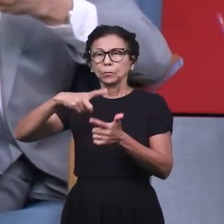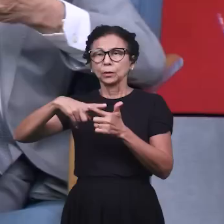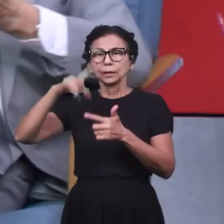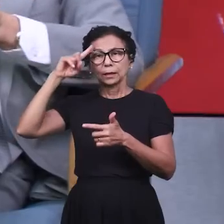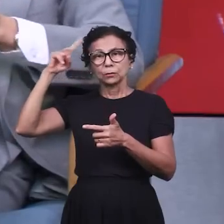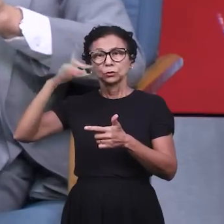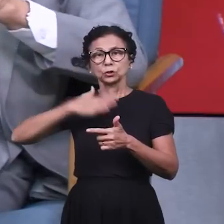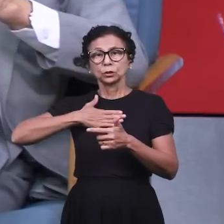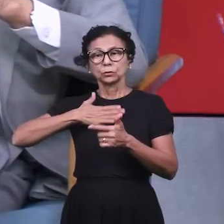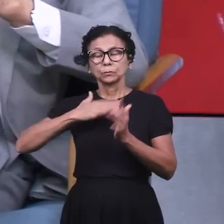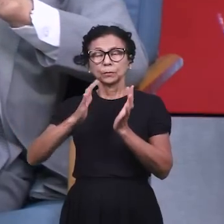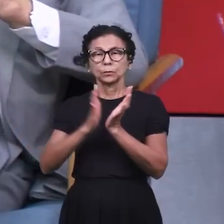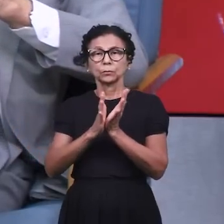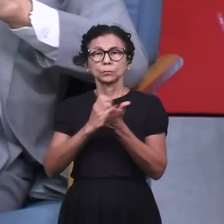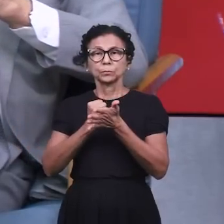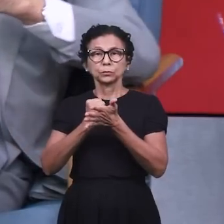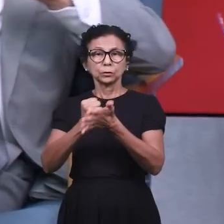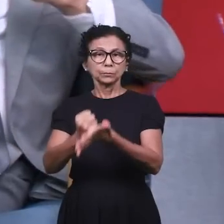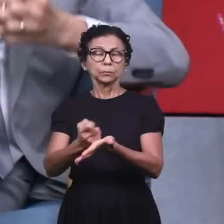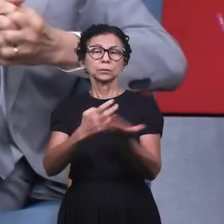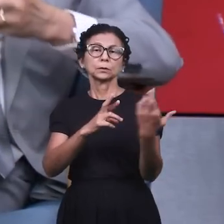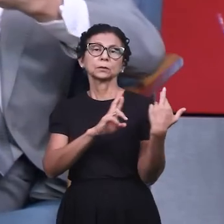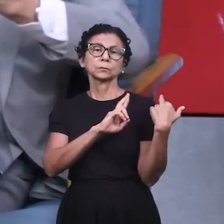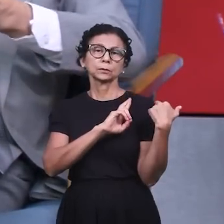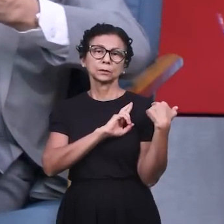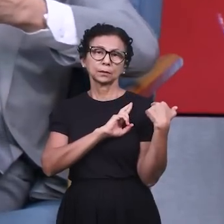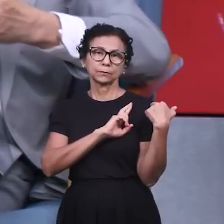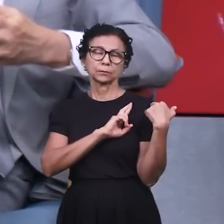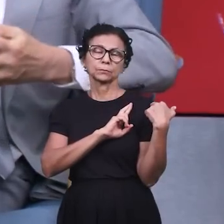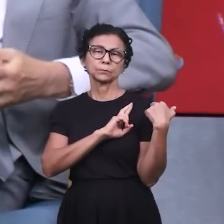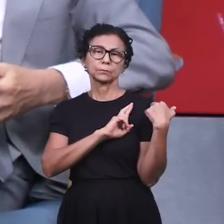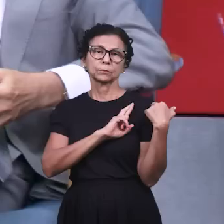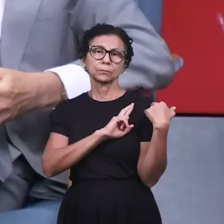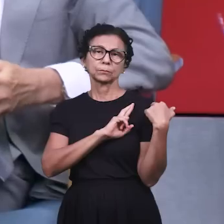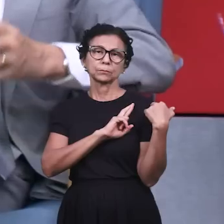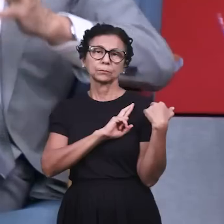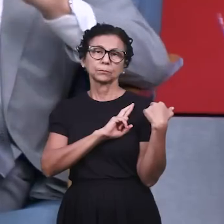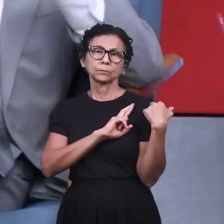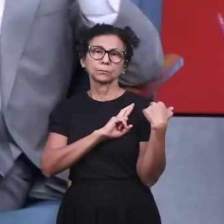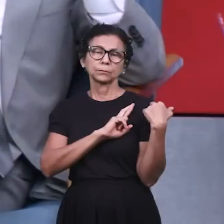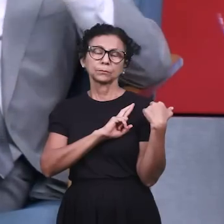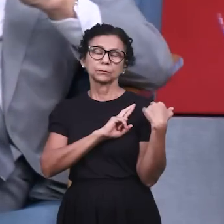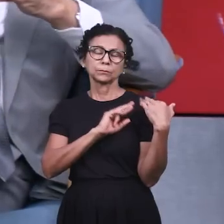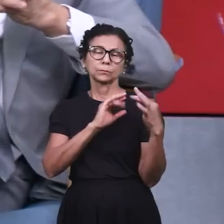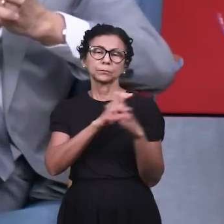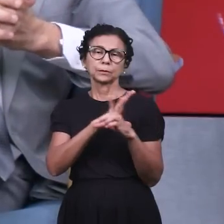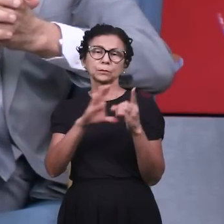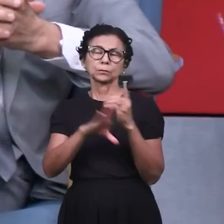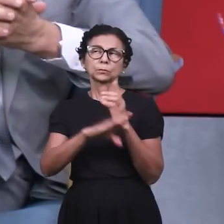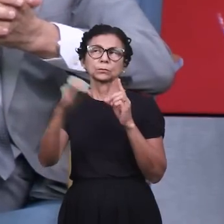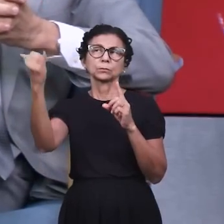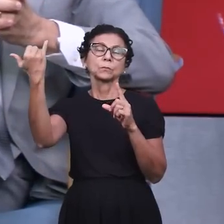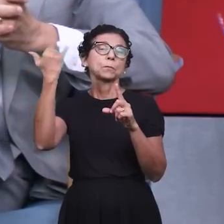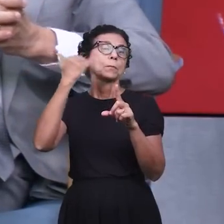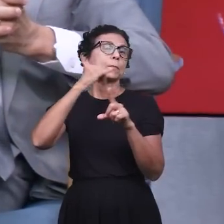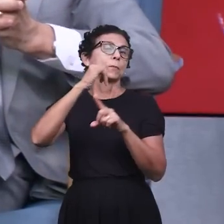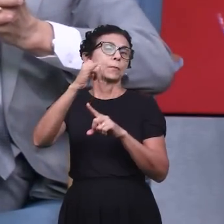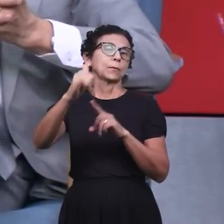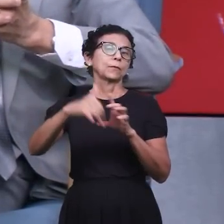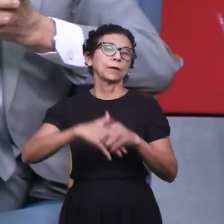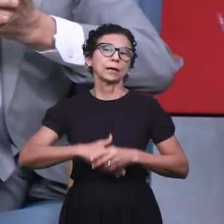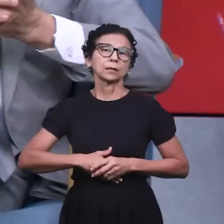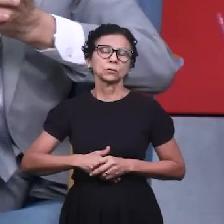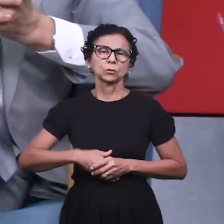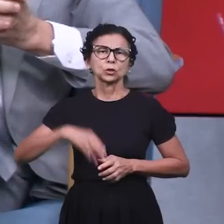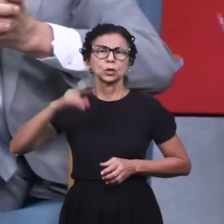do meu grupo de assistência responsável pelo culto profético. Nunca o